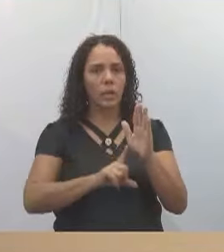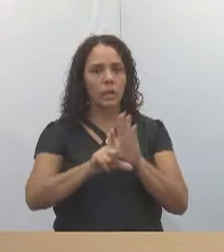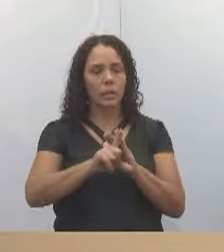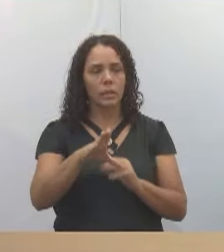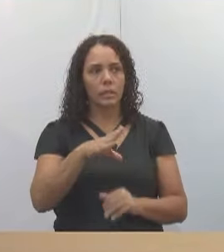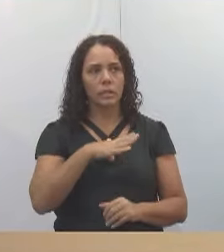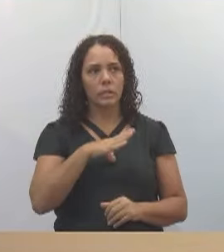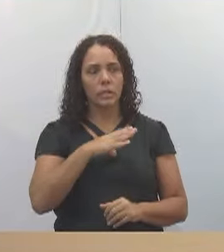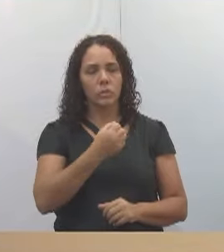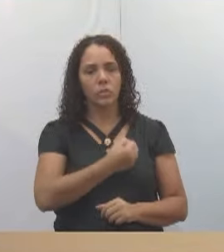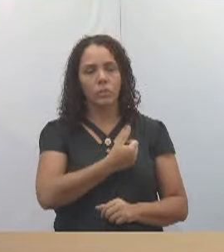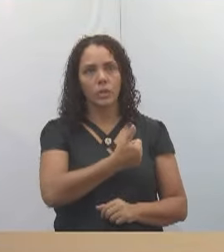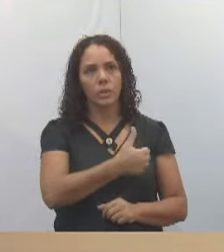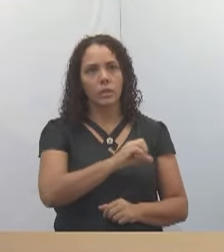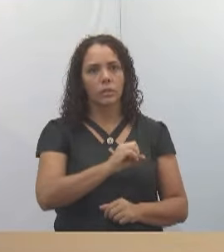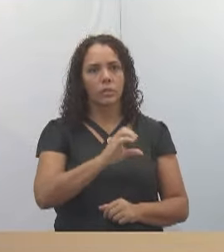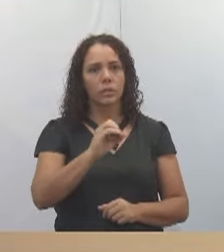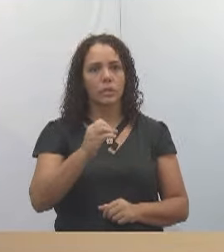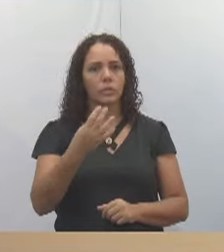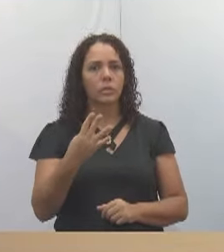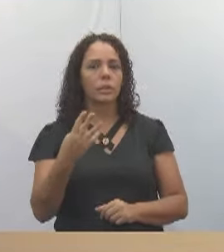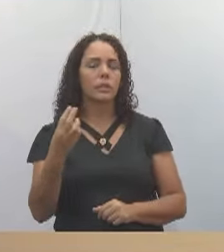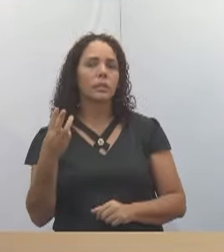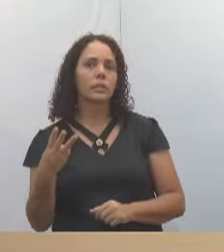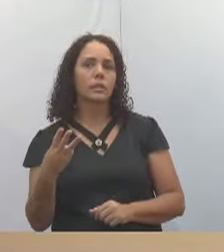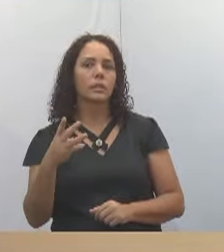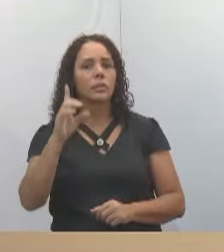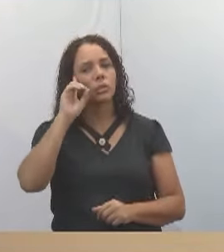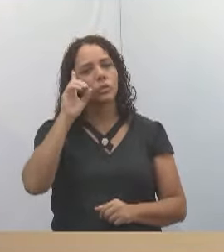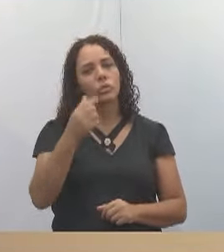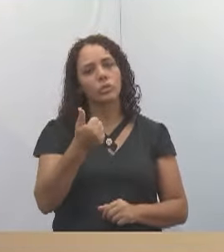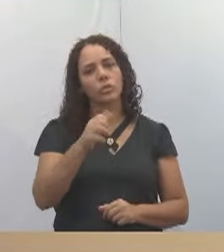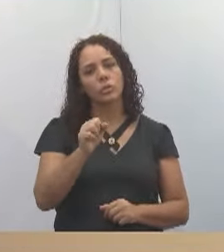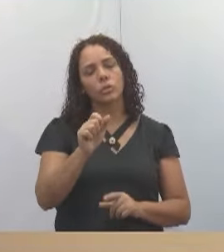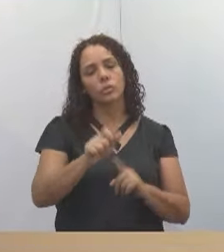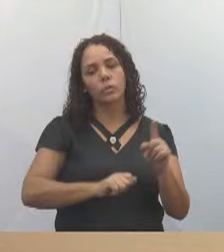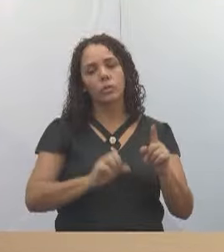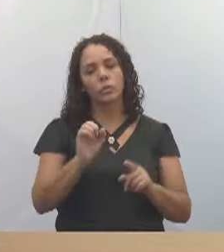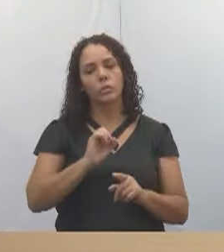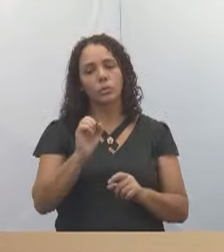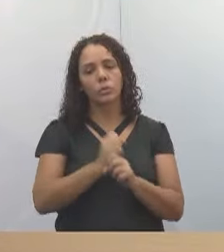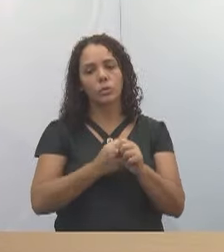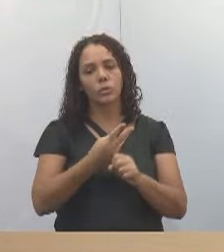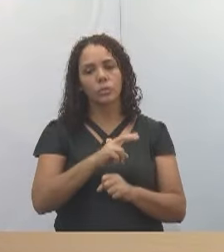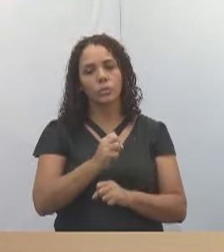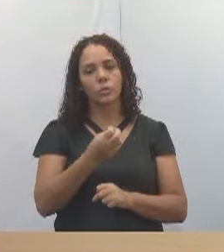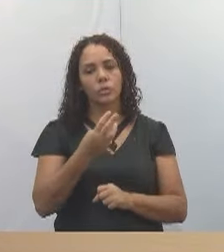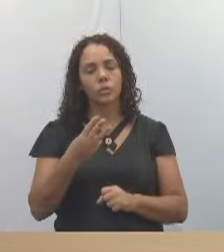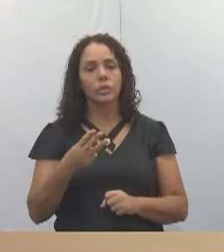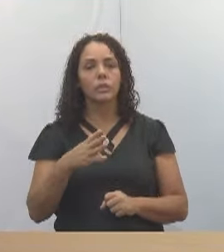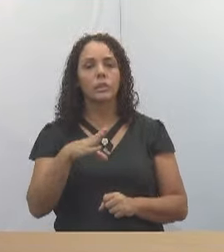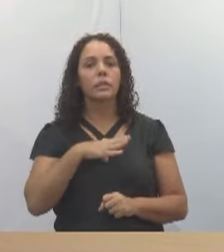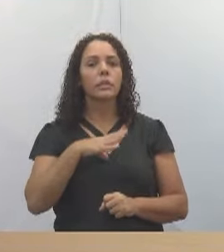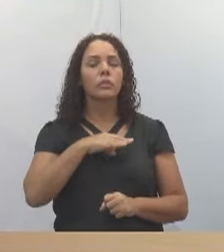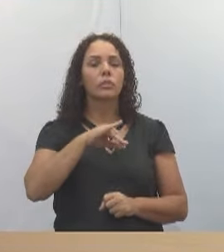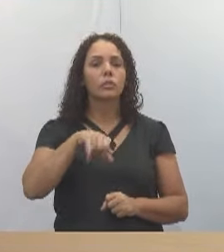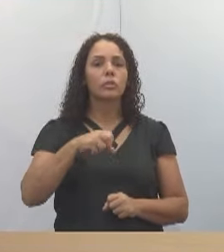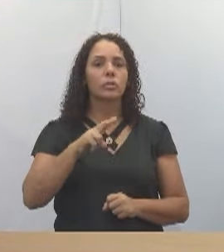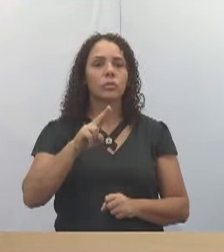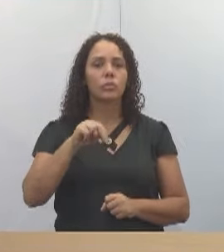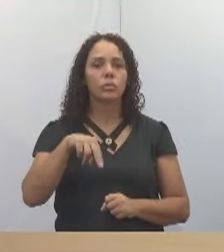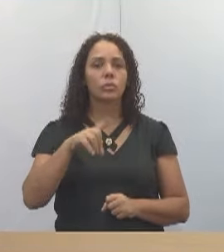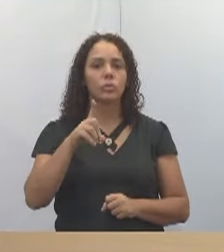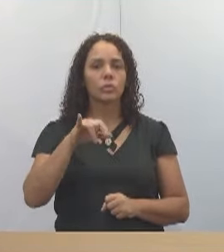número 10.043, de 18 de outubro de 2023, do município de Jundiaí, a qual